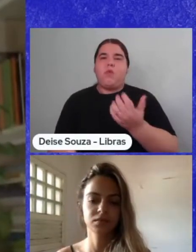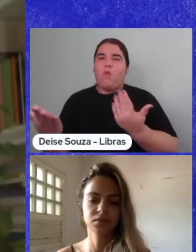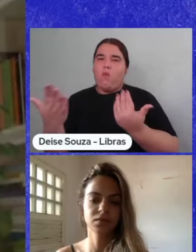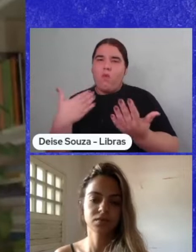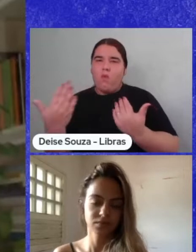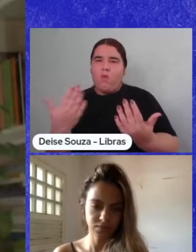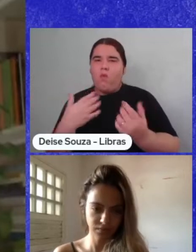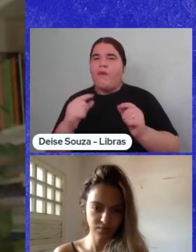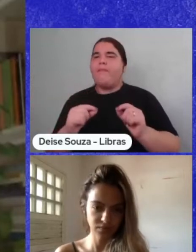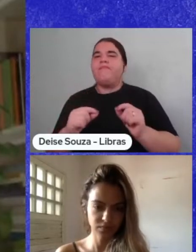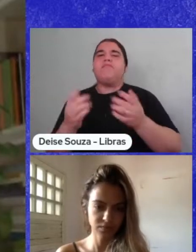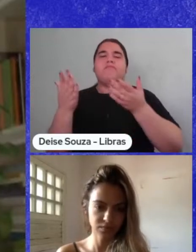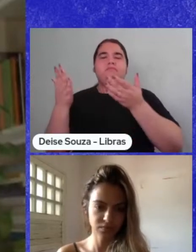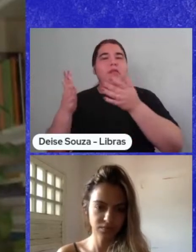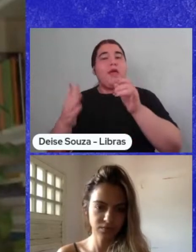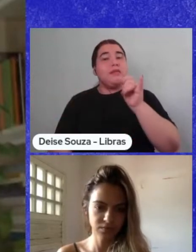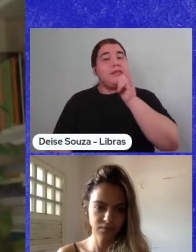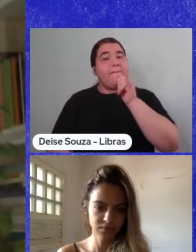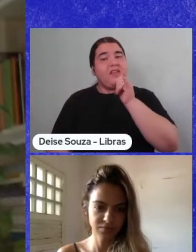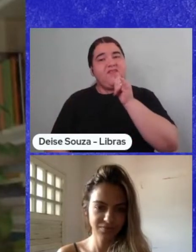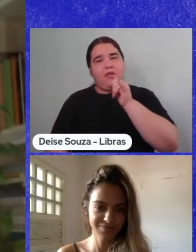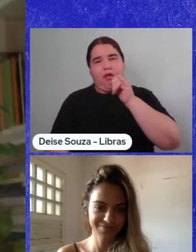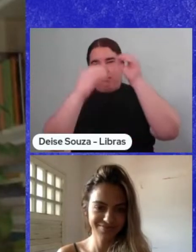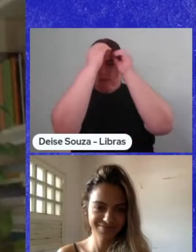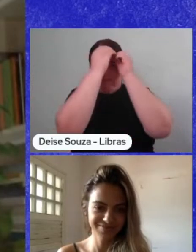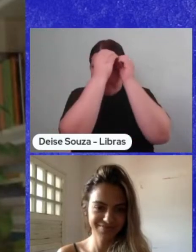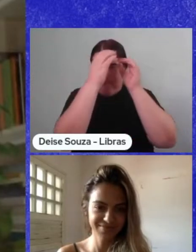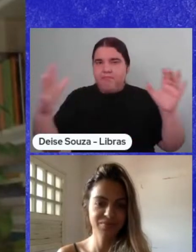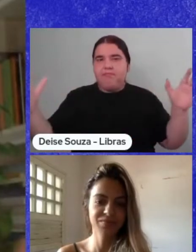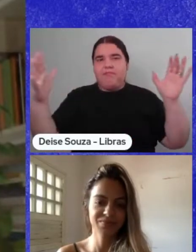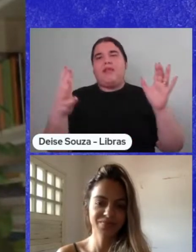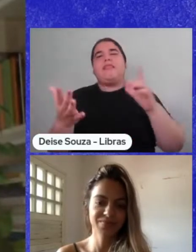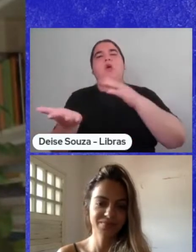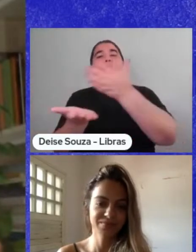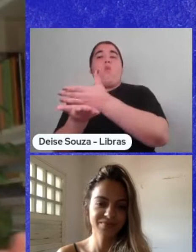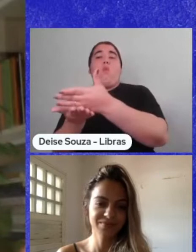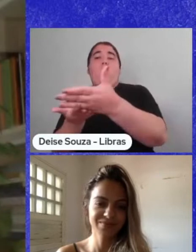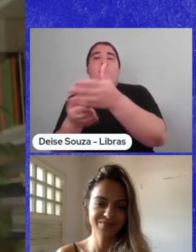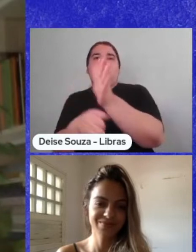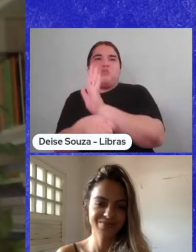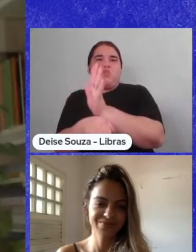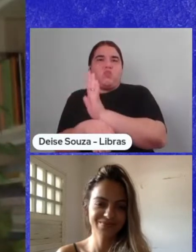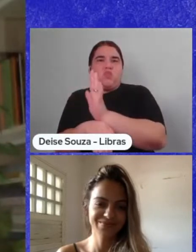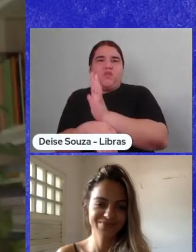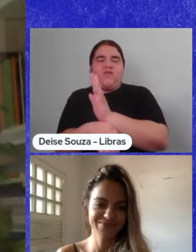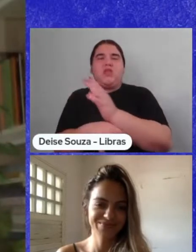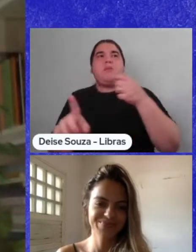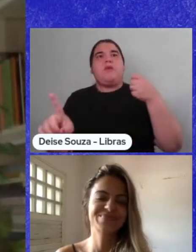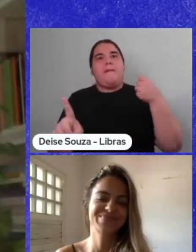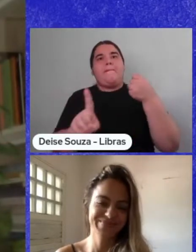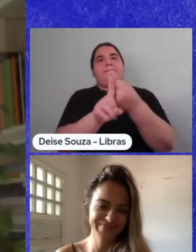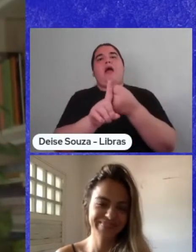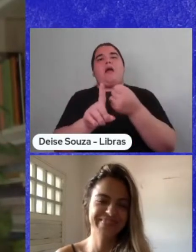de exemplificar realmente esses símbolos, né? A gente tem bem aquele começo do filme já, que já é uma coisa já que impacta aquele